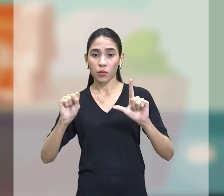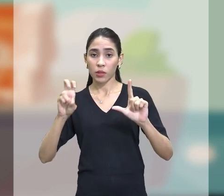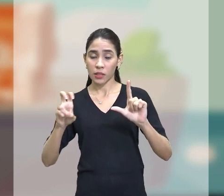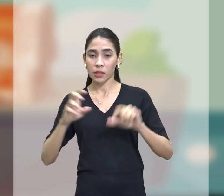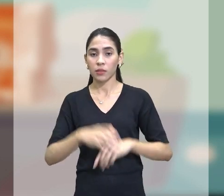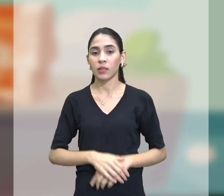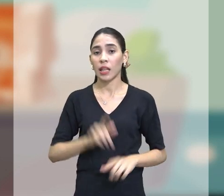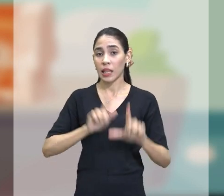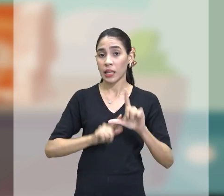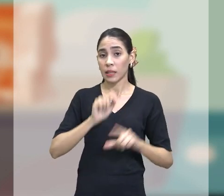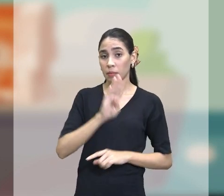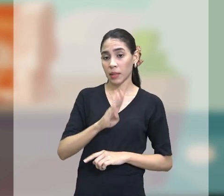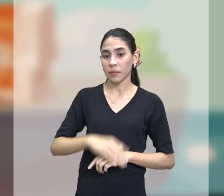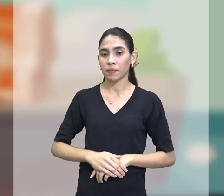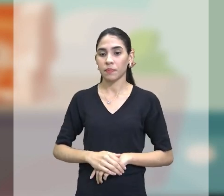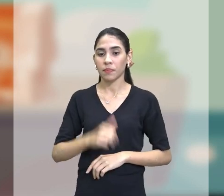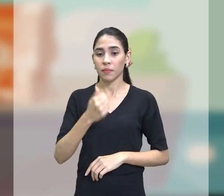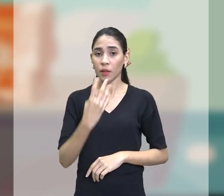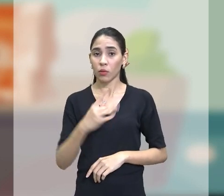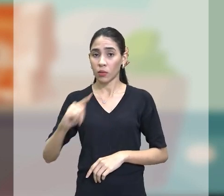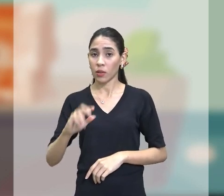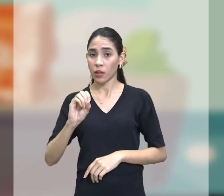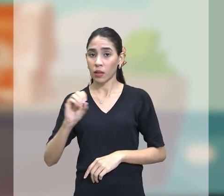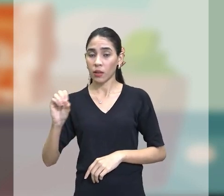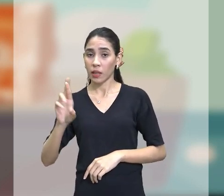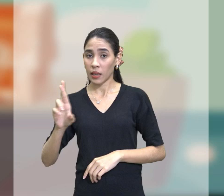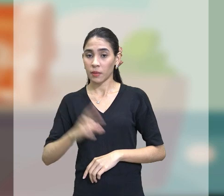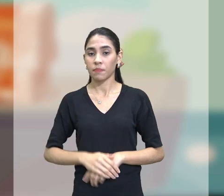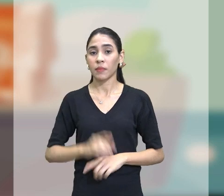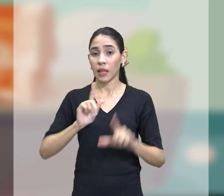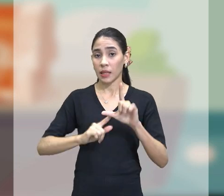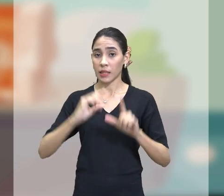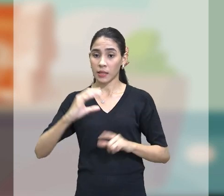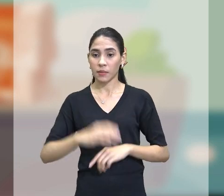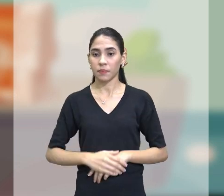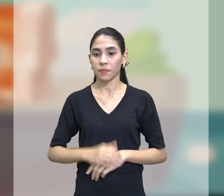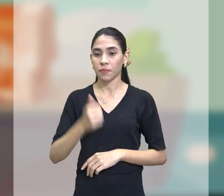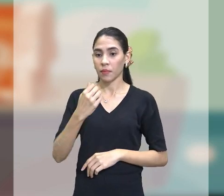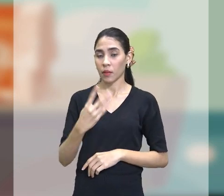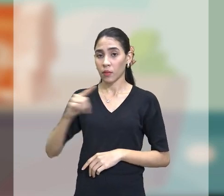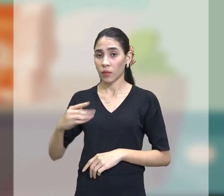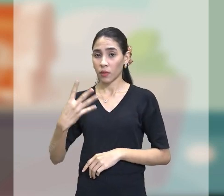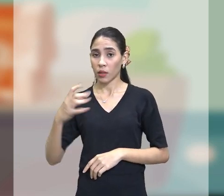13,85. Letra B, R$ 14. Letra C, R$